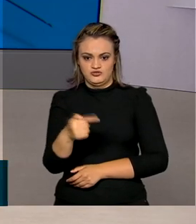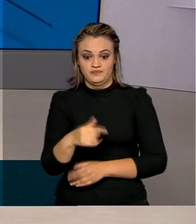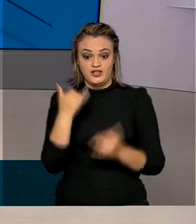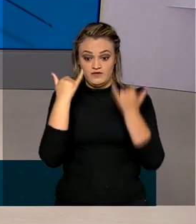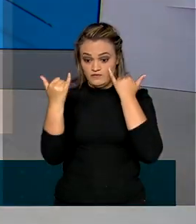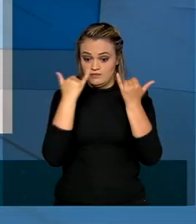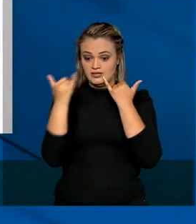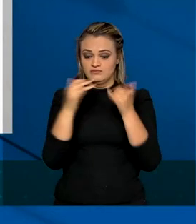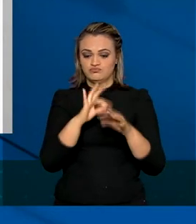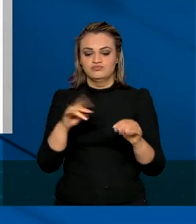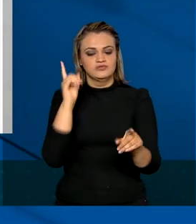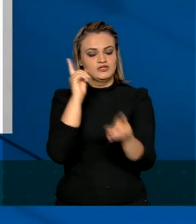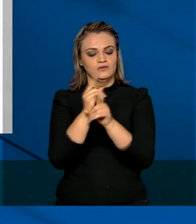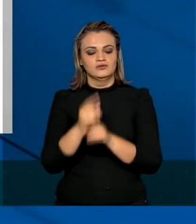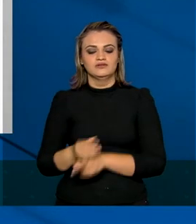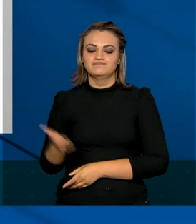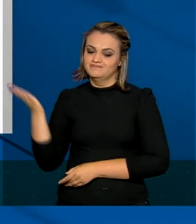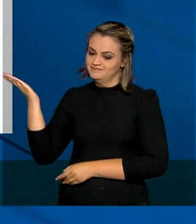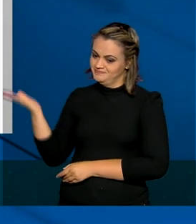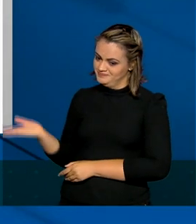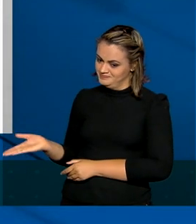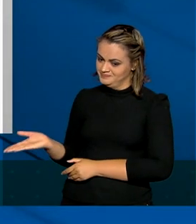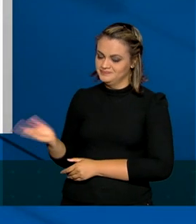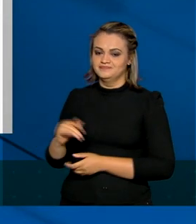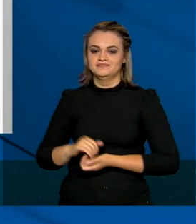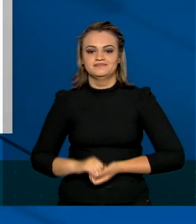informações você pode encontrar no site LocalizaSUS.